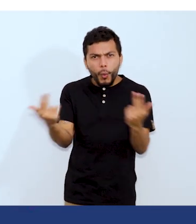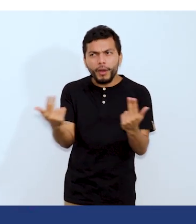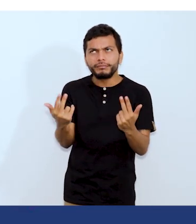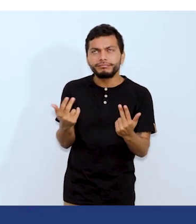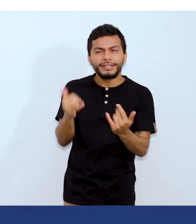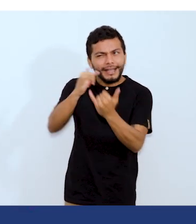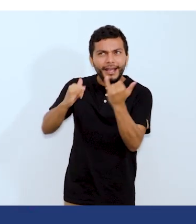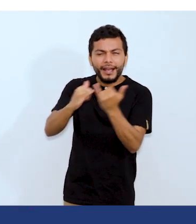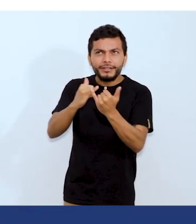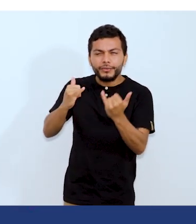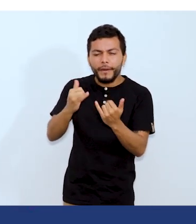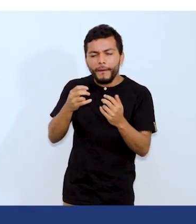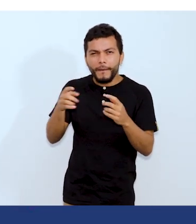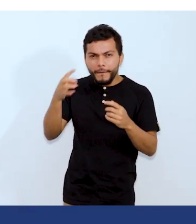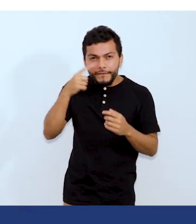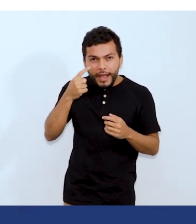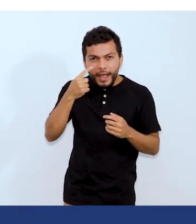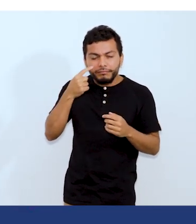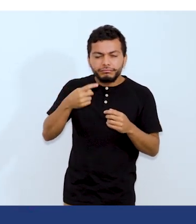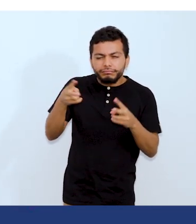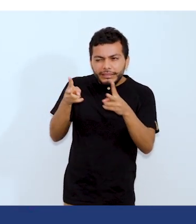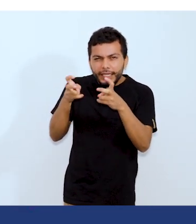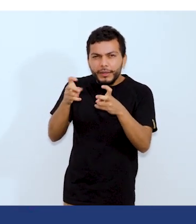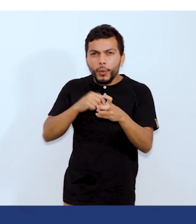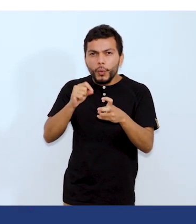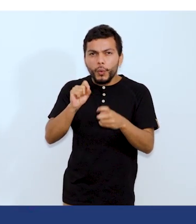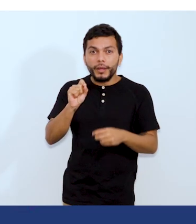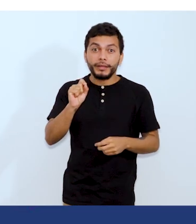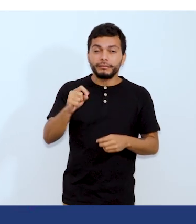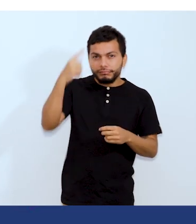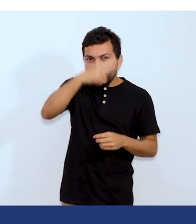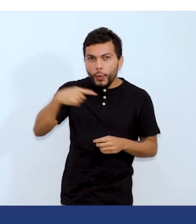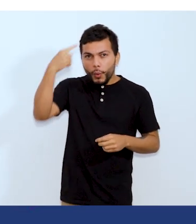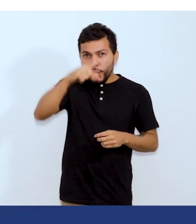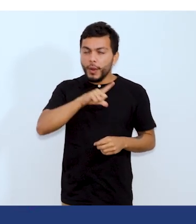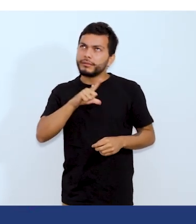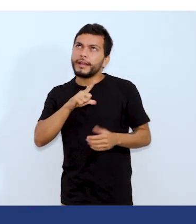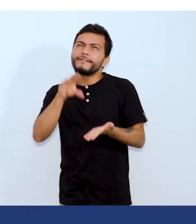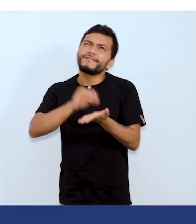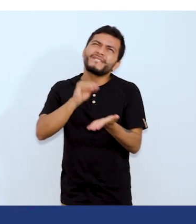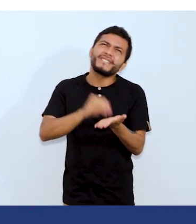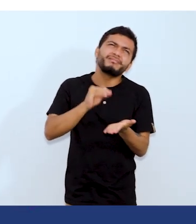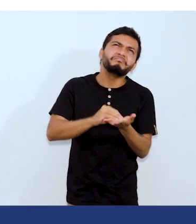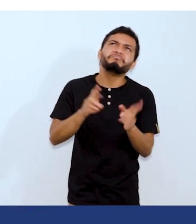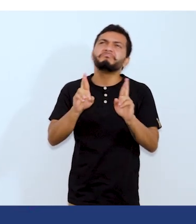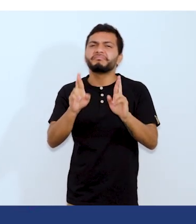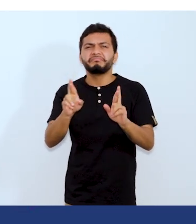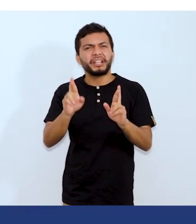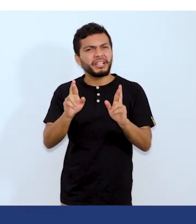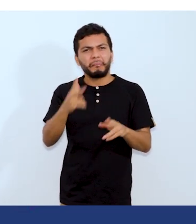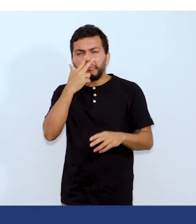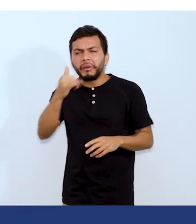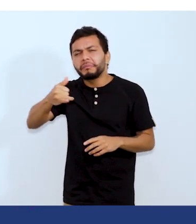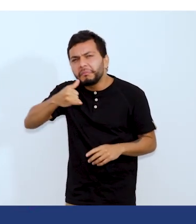Observamos as feições dela e vemos que todas elas retratam o quê? Uma falta de esperança, uma tristeza,